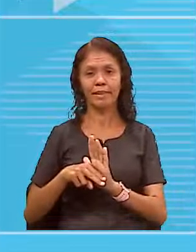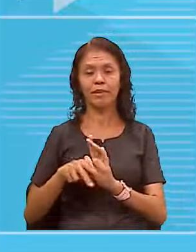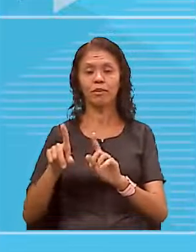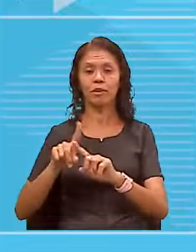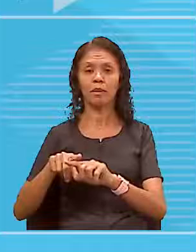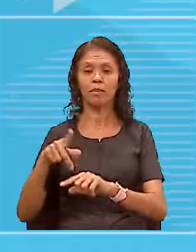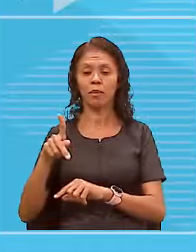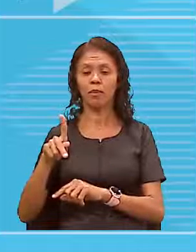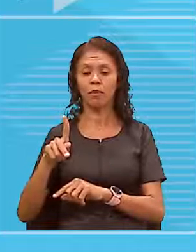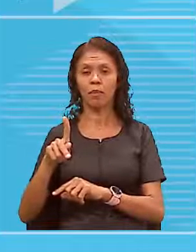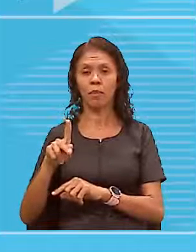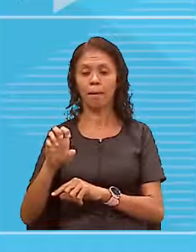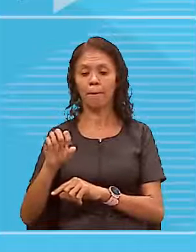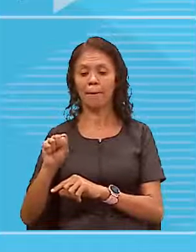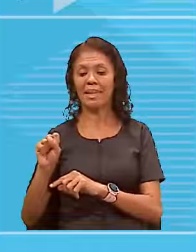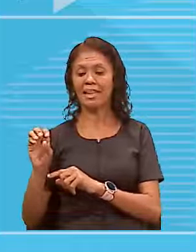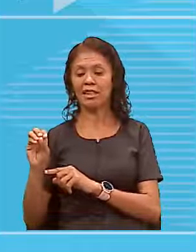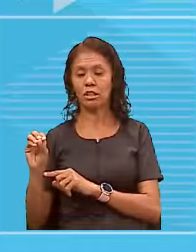Mais